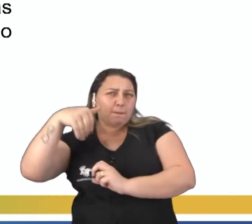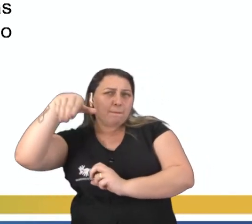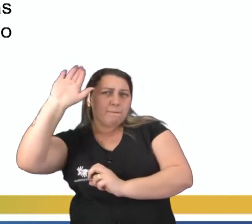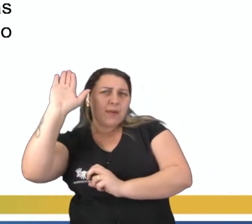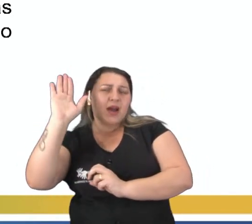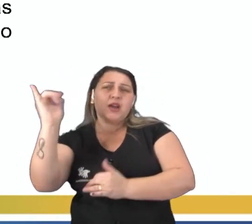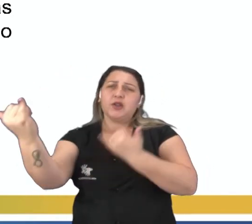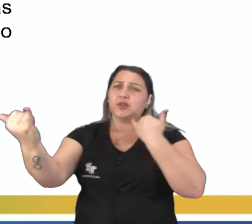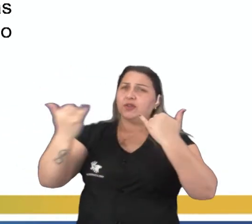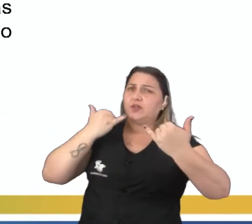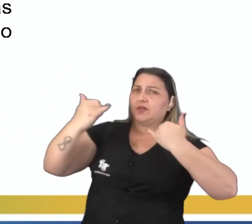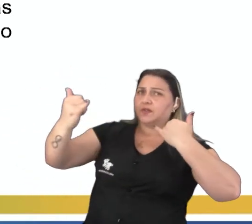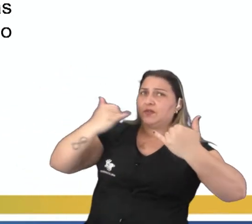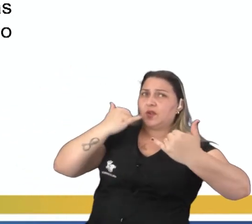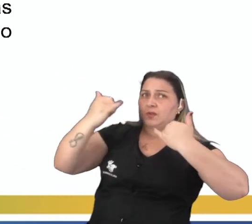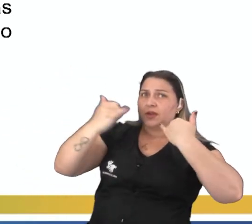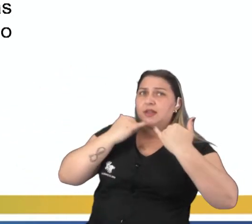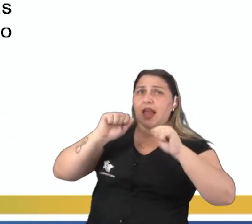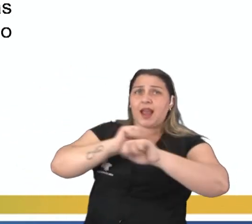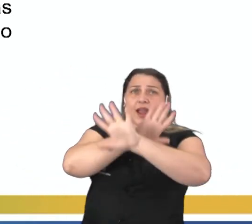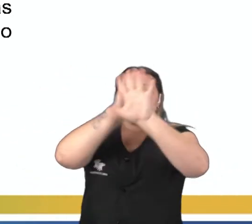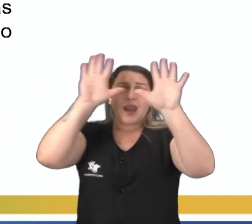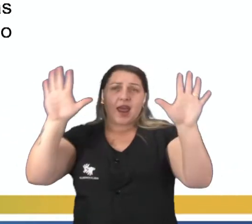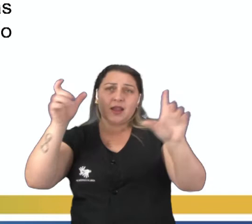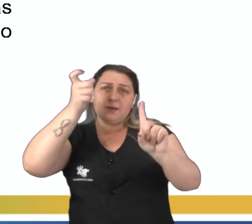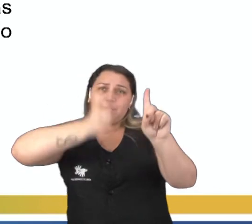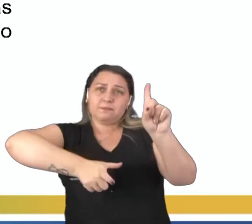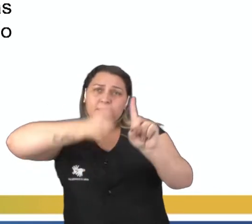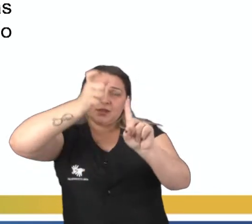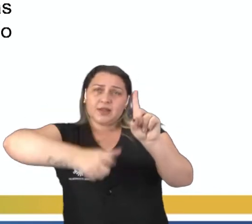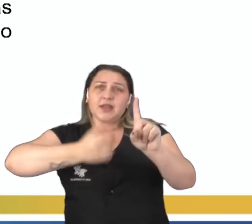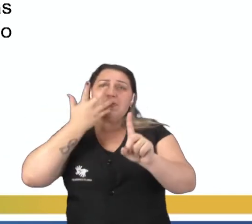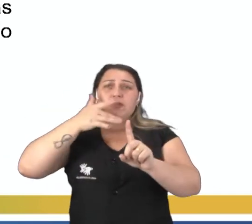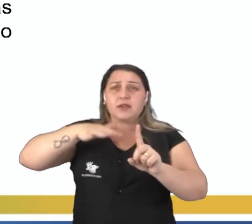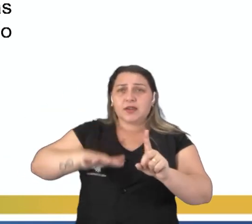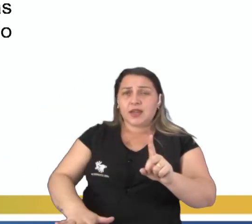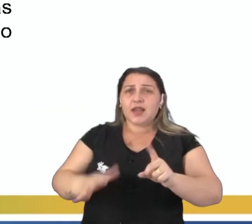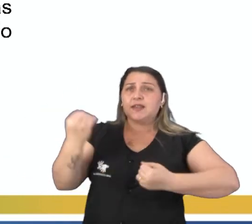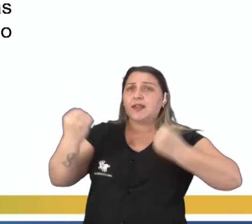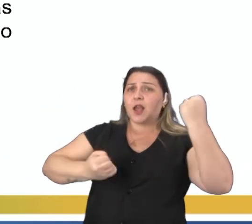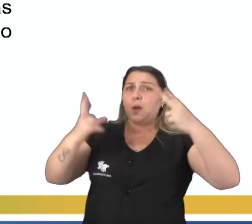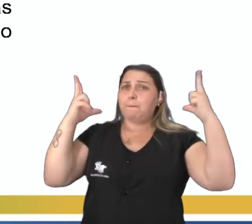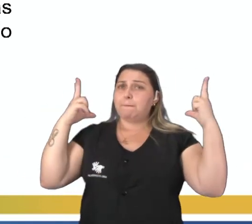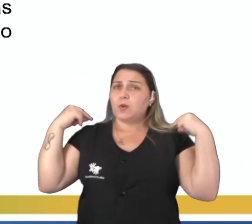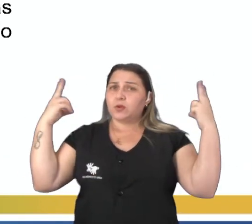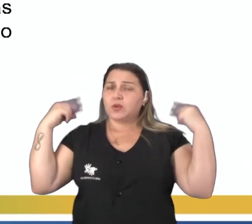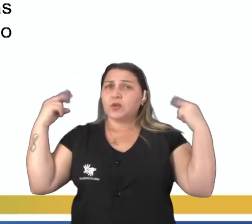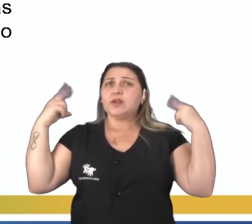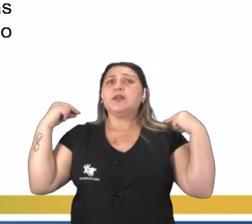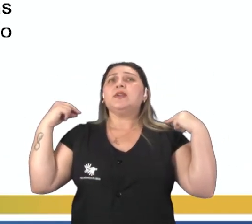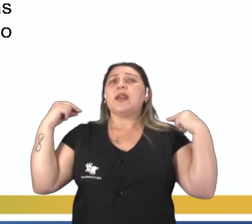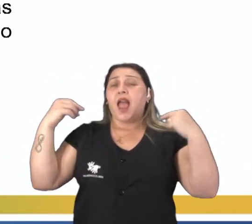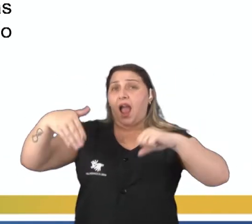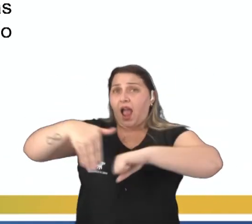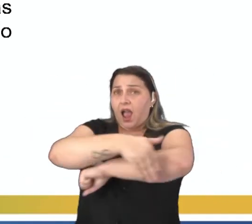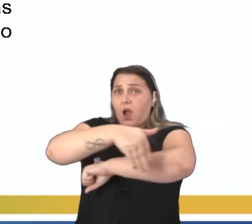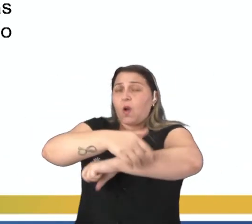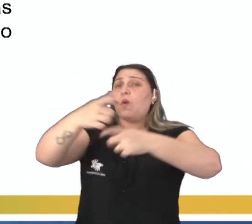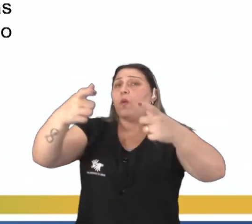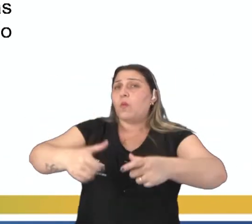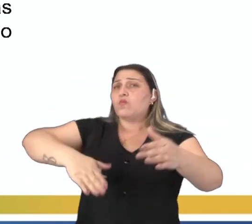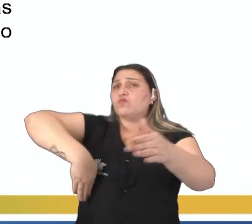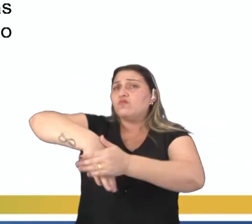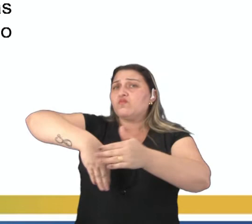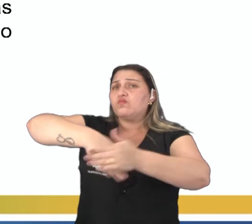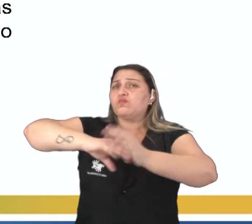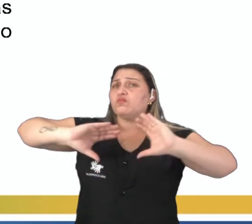mais de informações. Está claro que os personagens são as crianças e o motorista. O cenário é a rua e eles estão